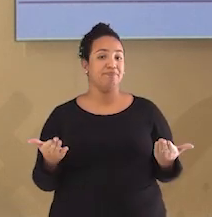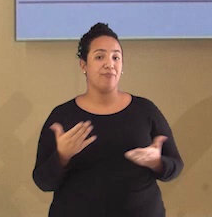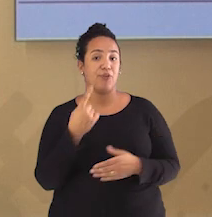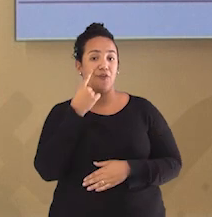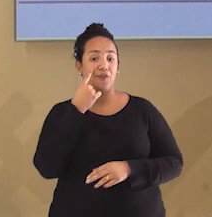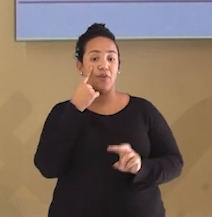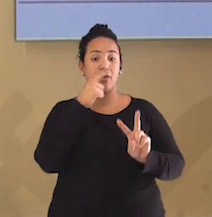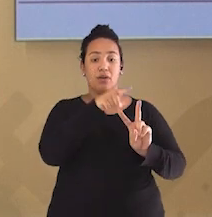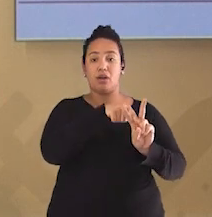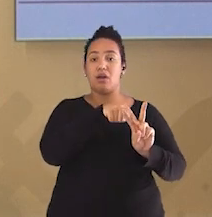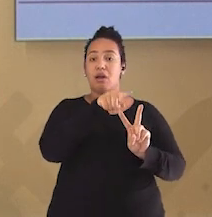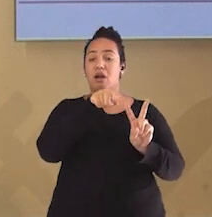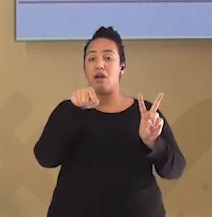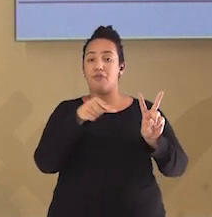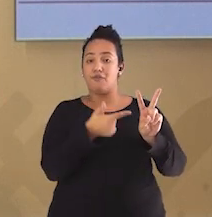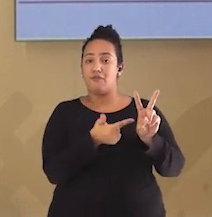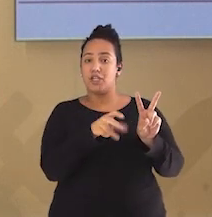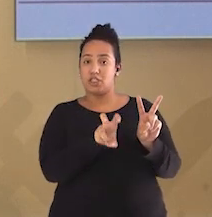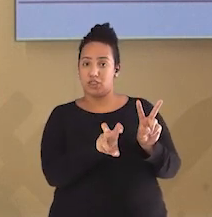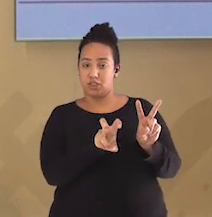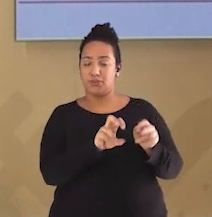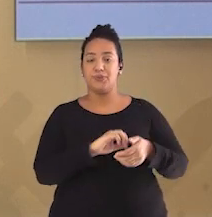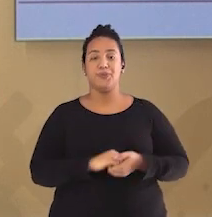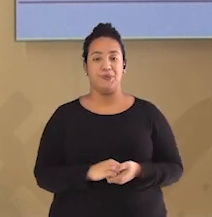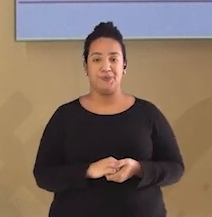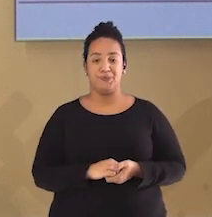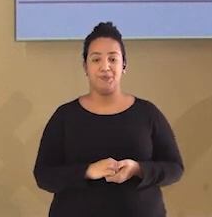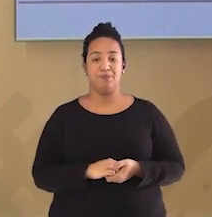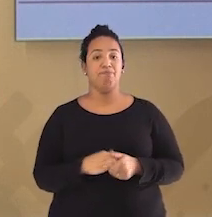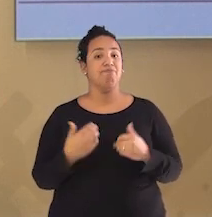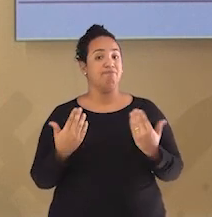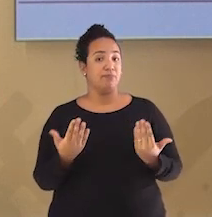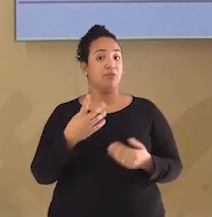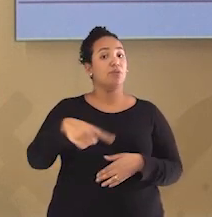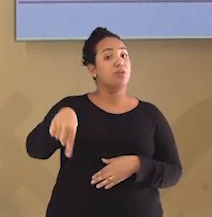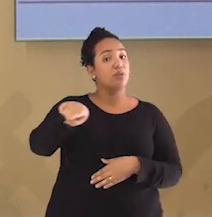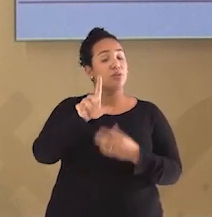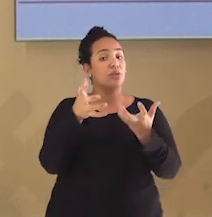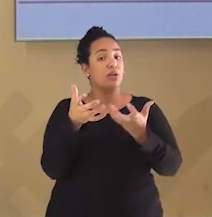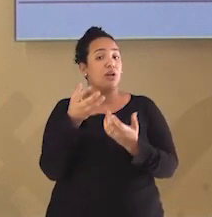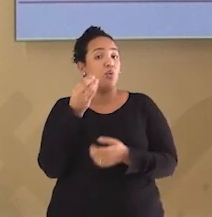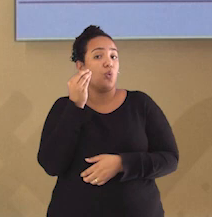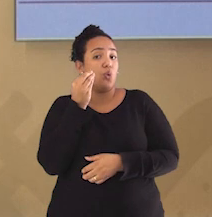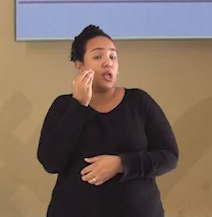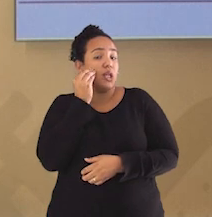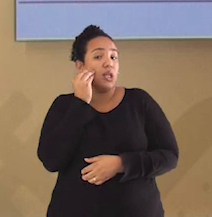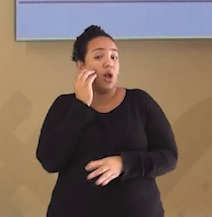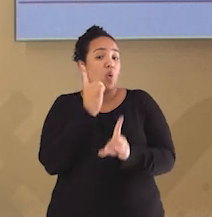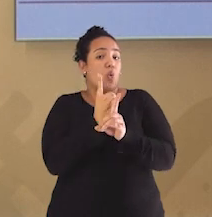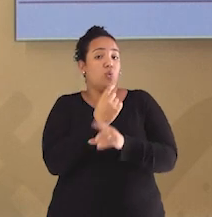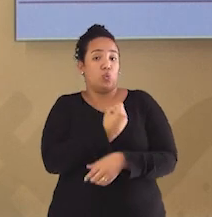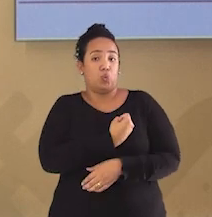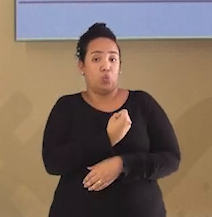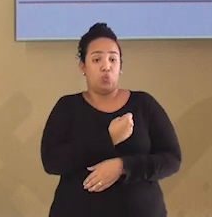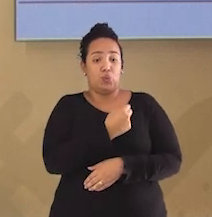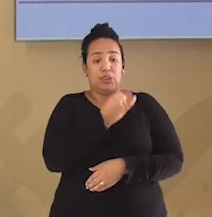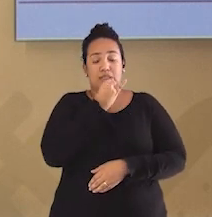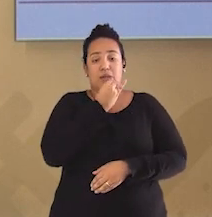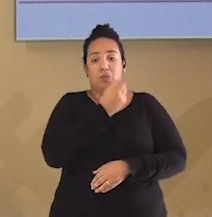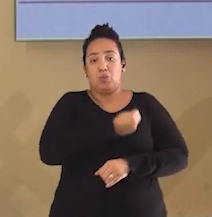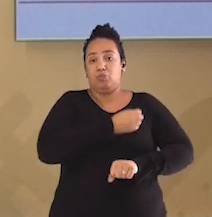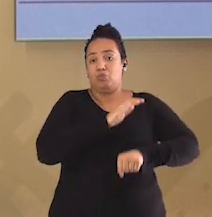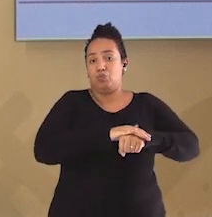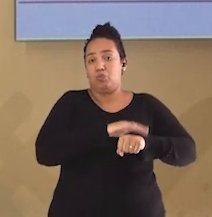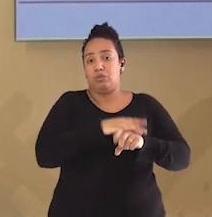Agora, vamos ver a raiz quadrada de 25. Nós estamos buscando um número que, multiplicado por ele mesmo, vai